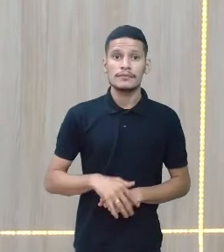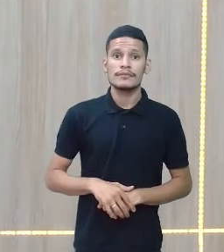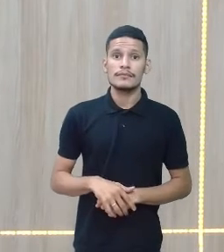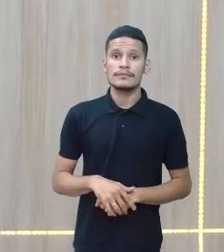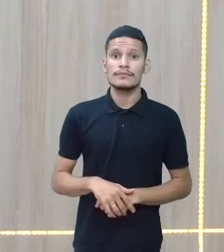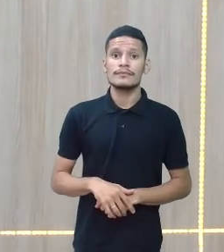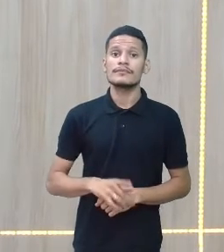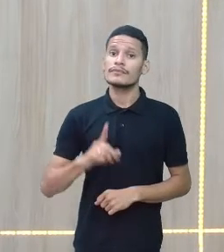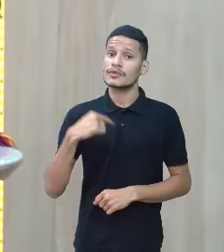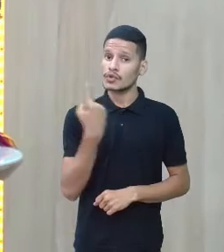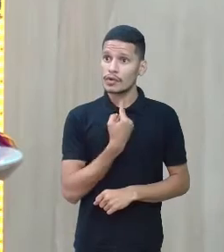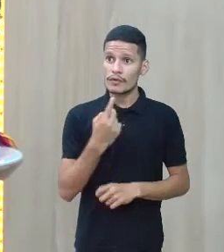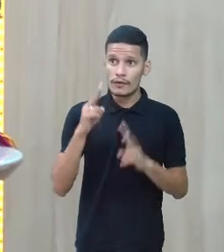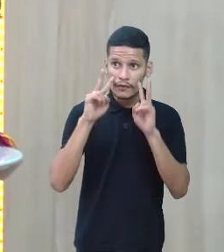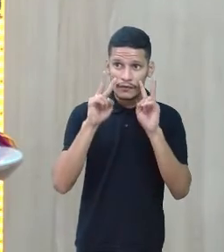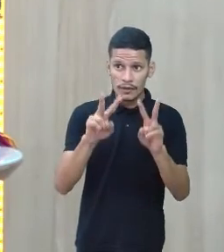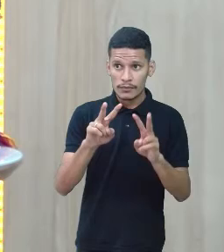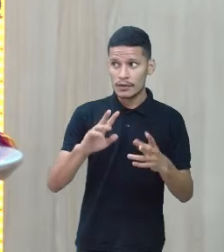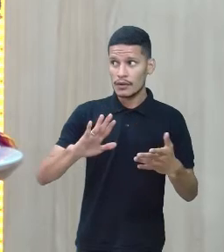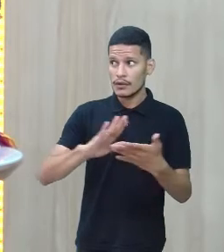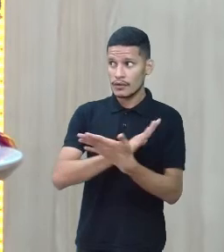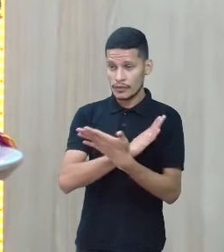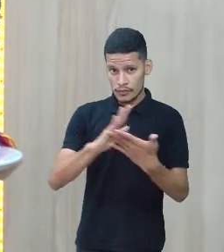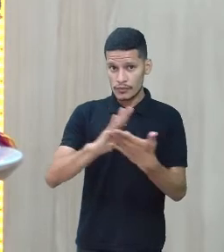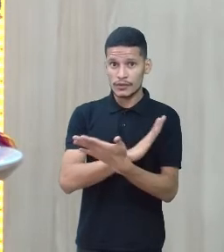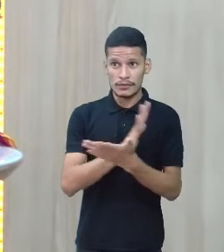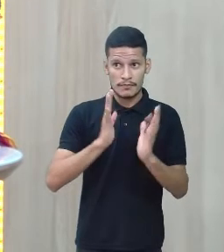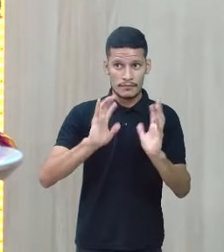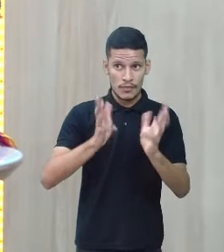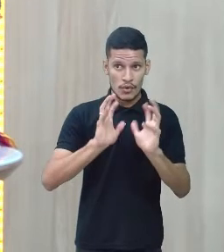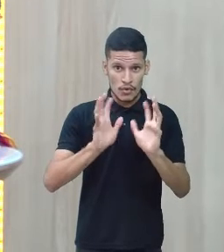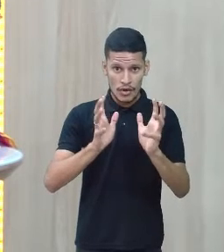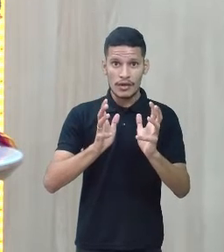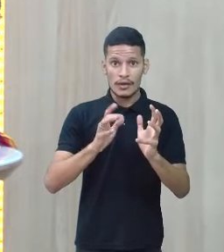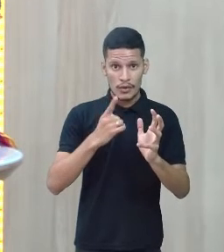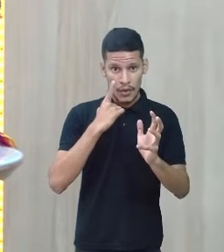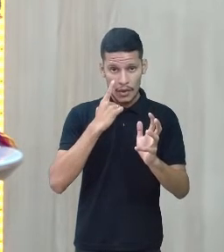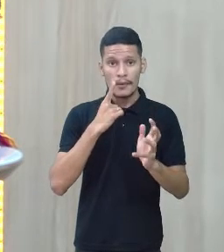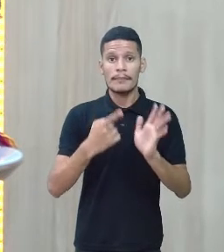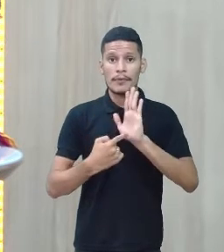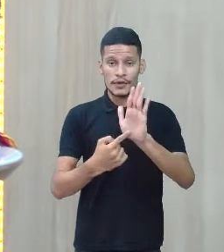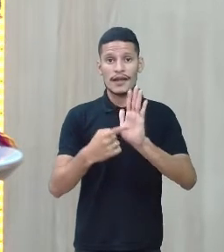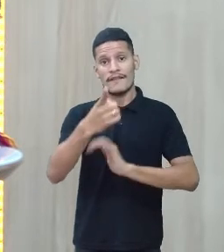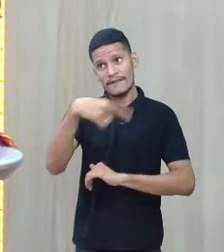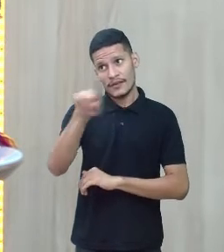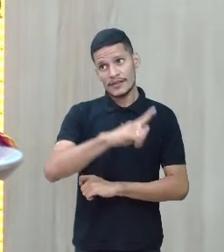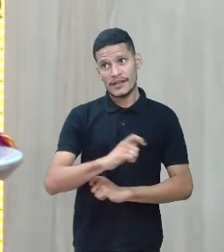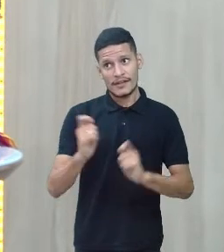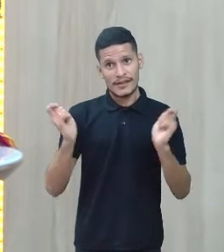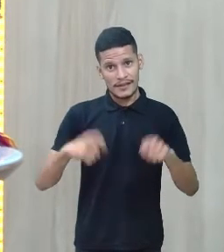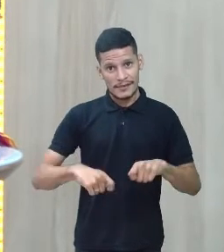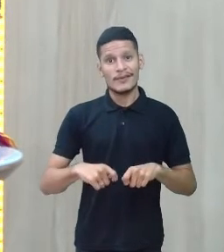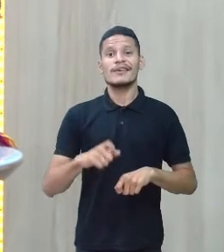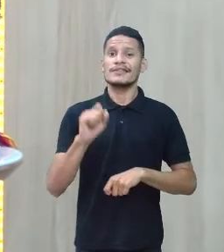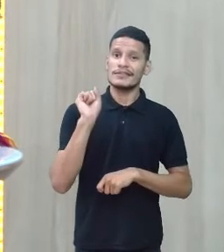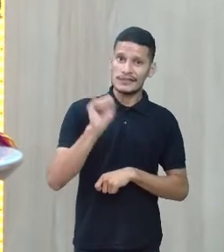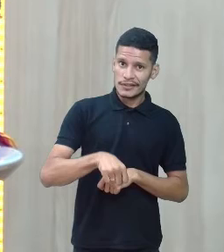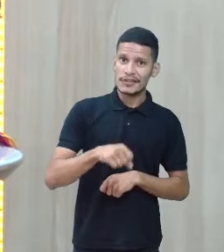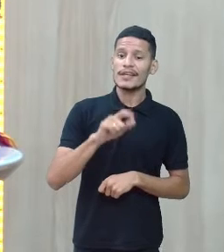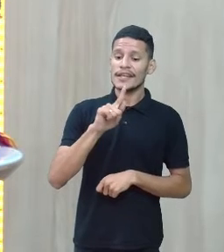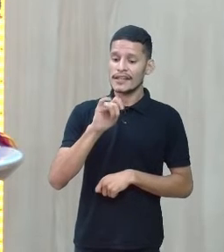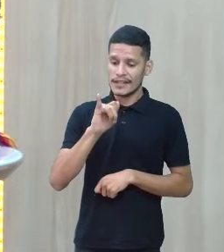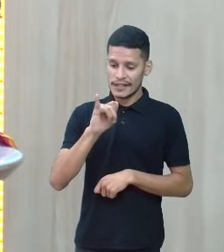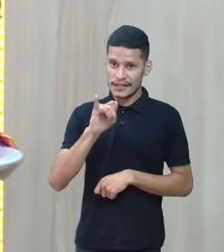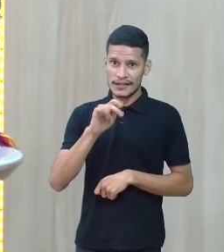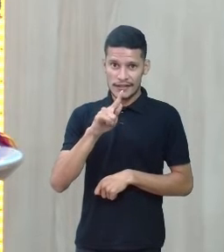temos aqui algumas bolas que nós improvisamos. E aí, para mostrar para vocês que é possível, a bola com guiso, né? Ela